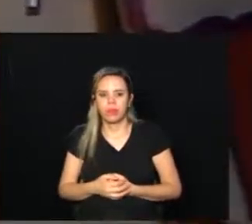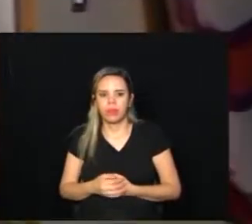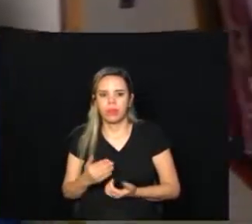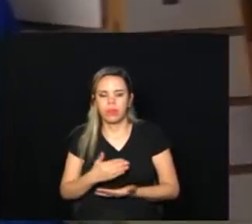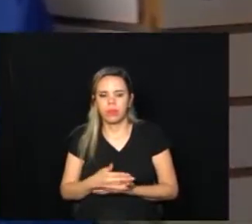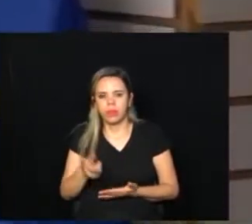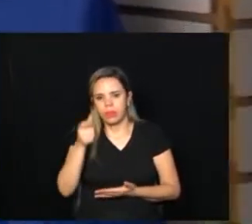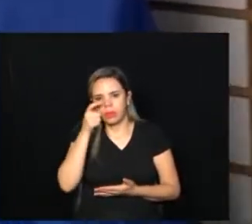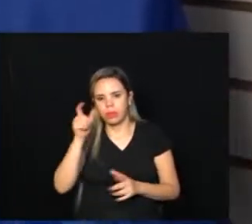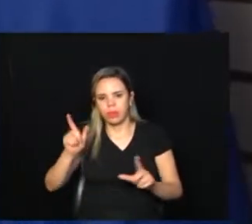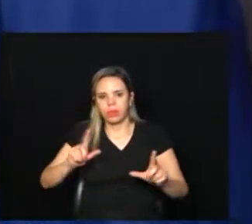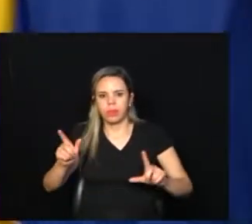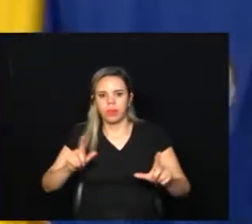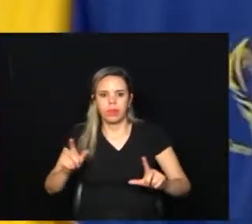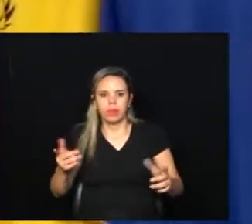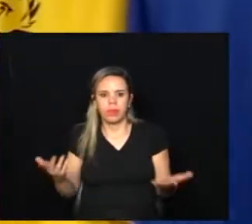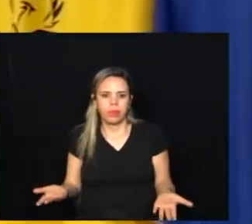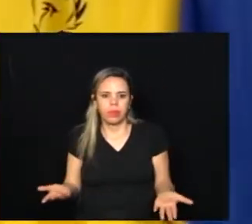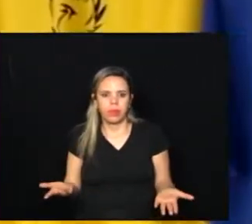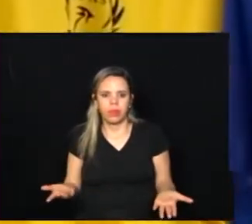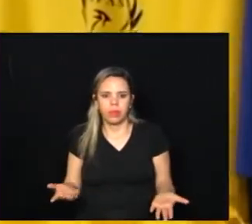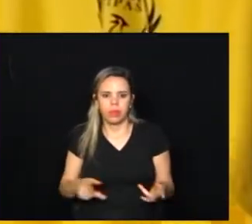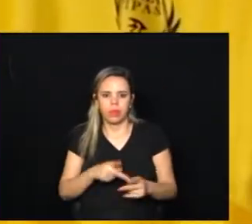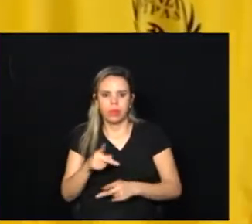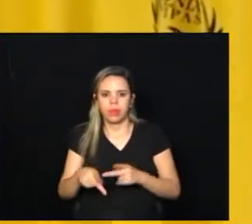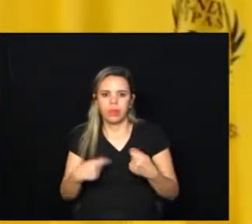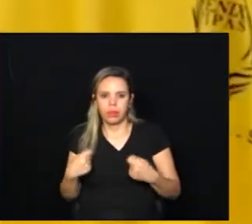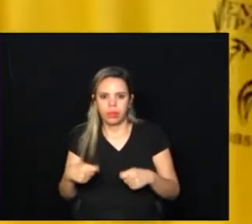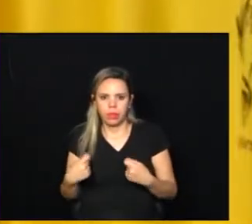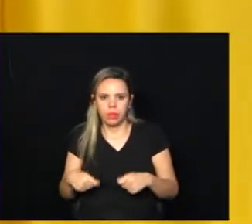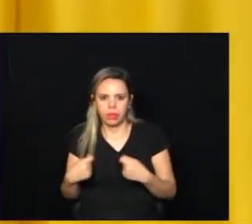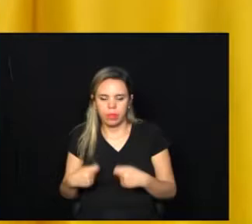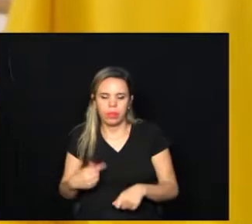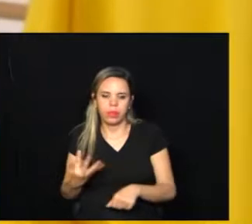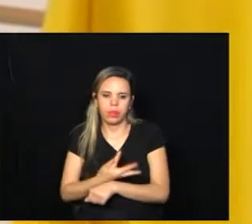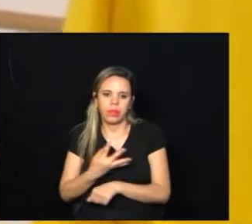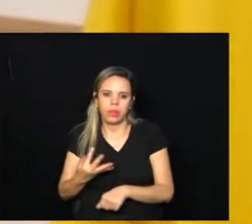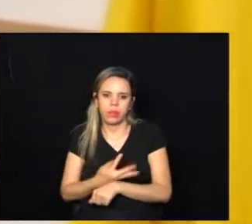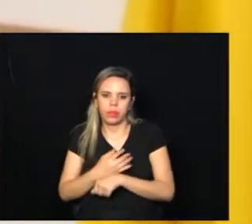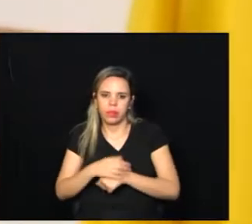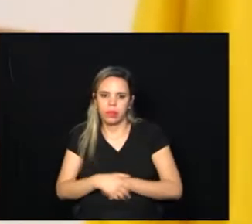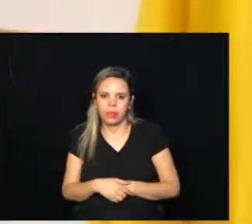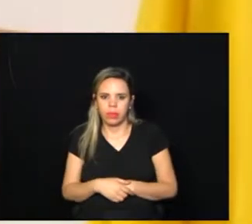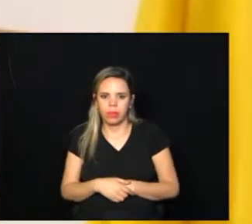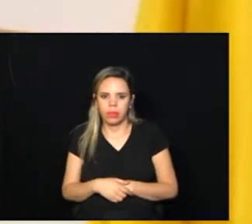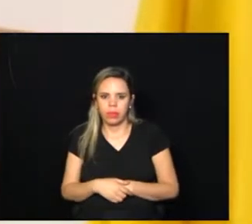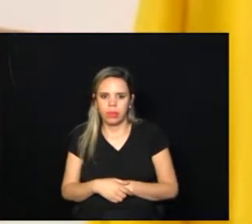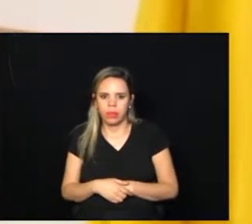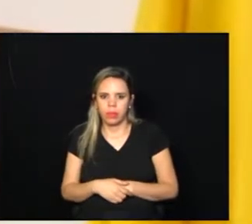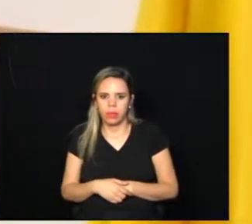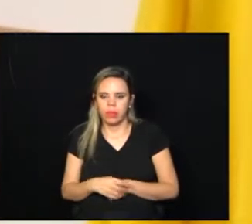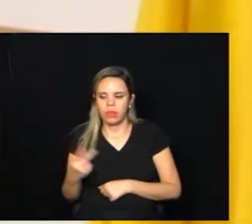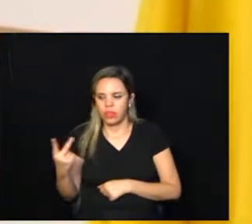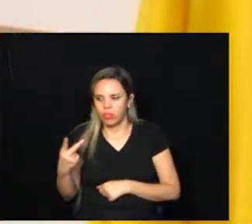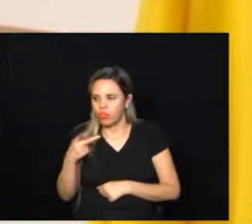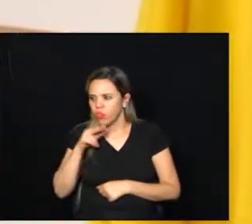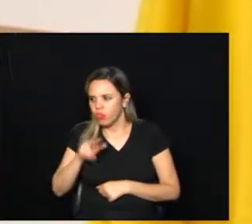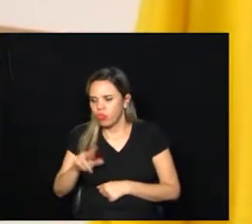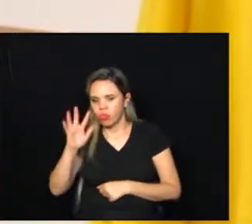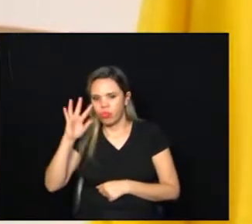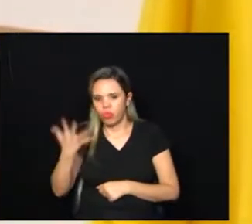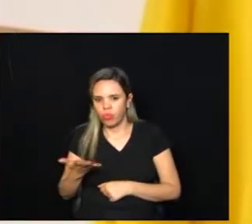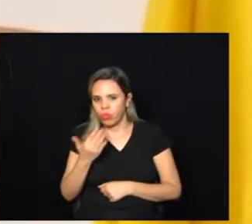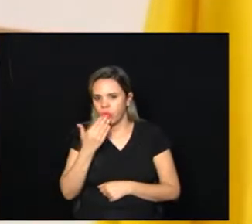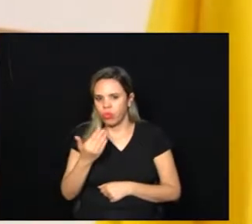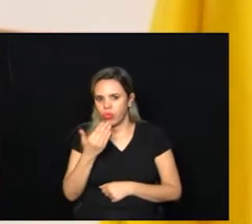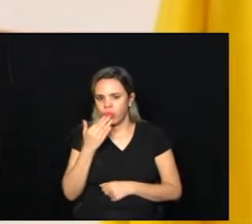começou a ver na televisão que o pessoal muita gente estava necessitando, passando necessidade. Aí tanto eu quanto meu irmão resolvemos começar a